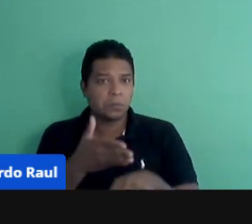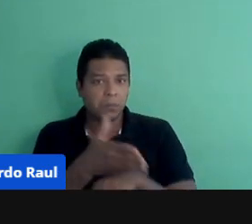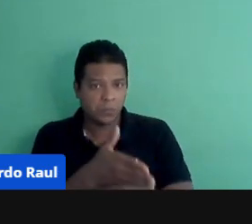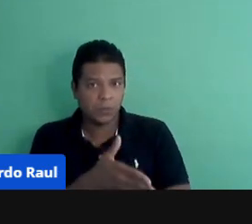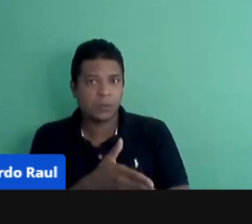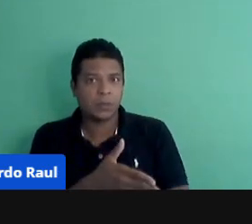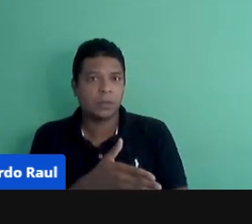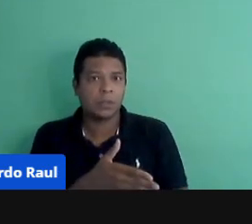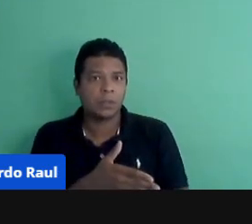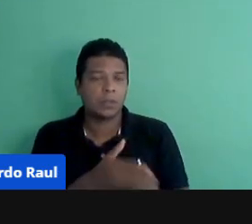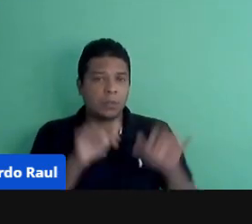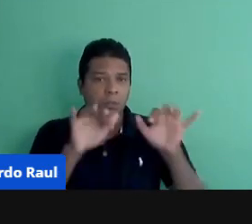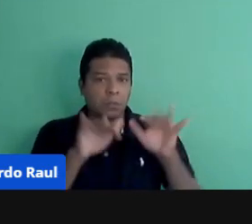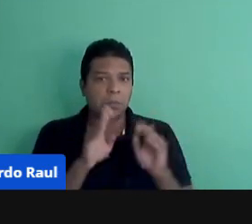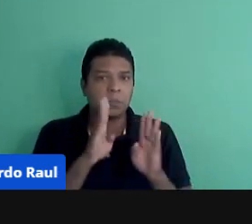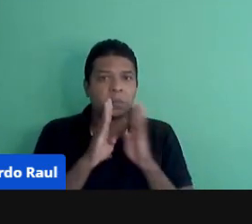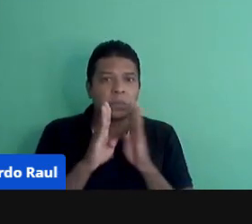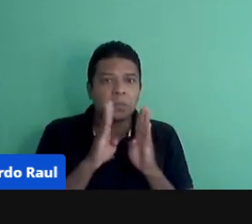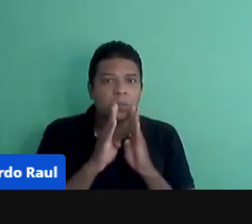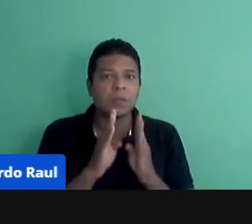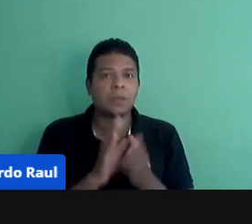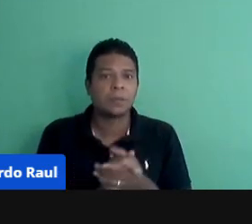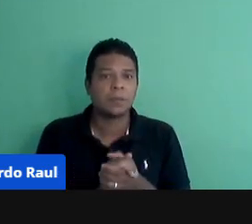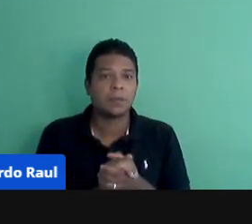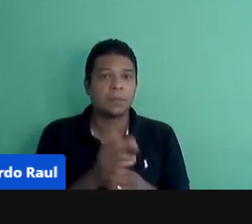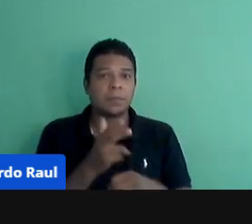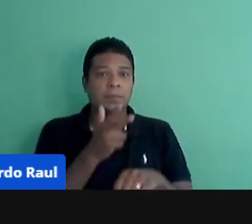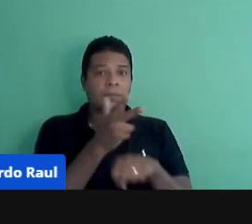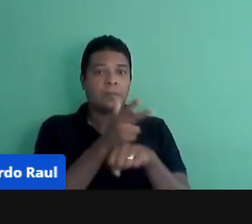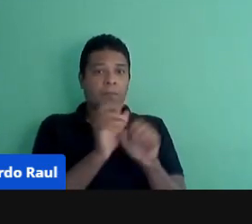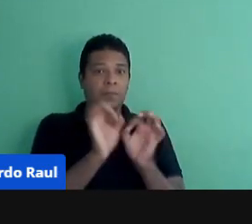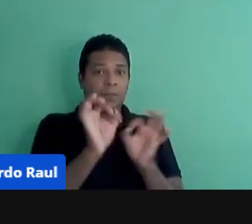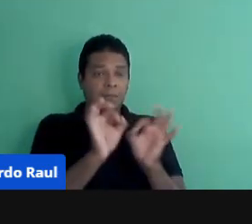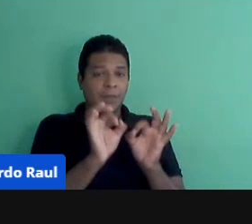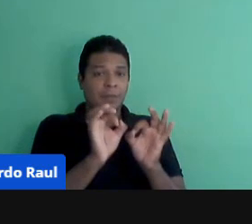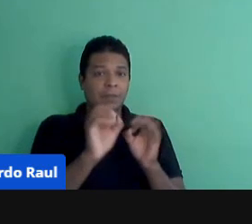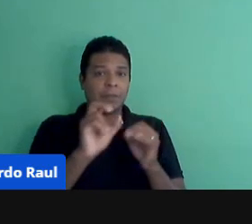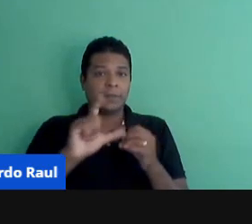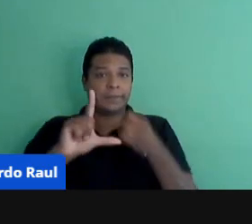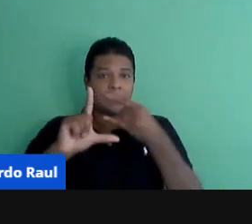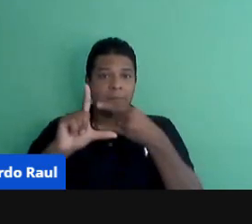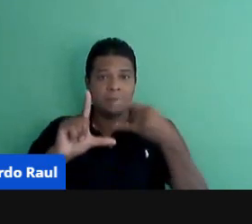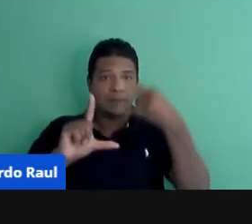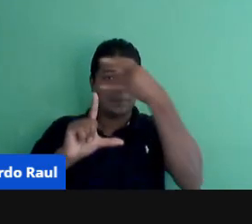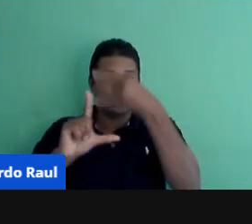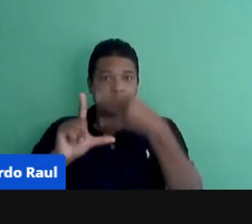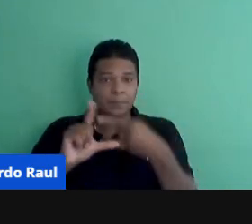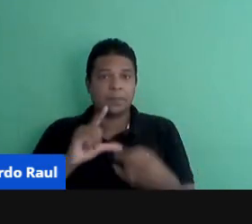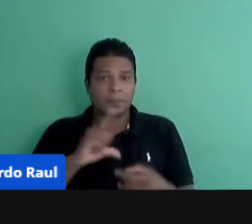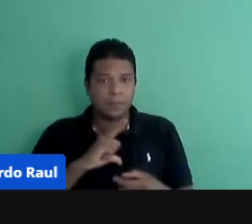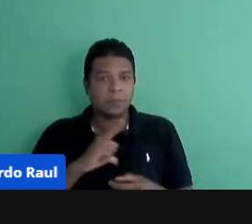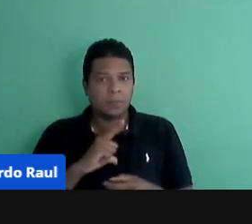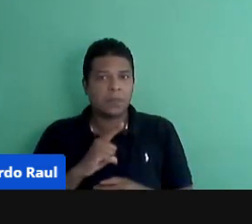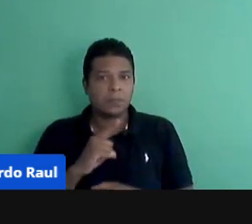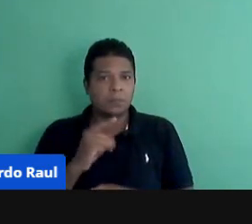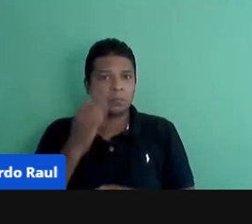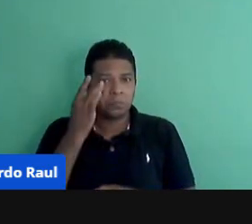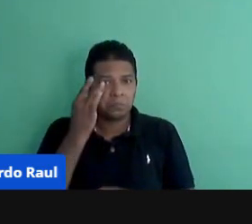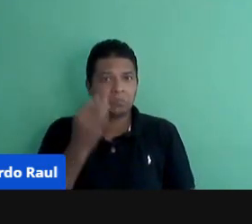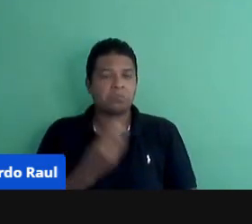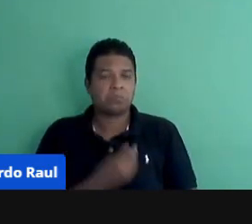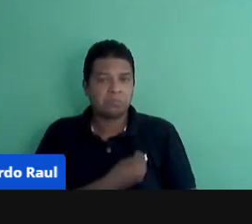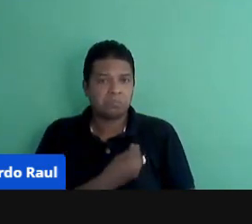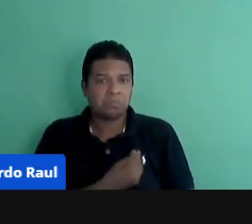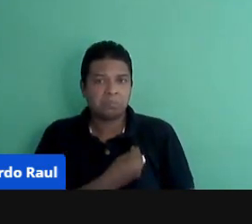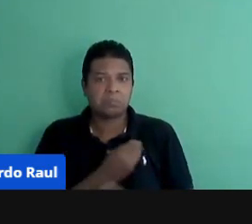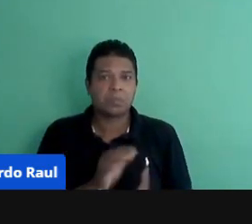na internet para ajustar a câmera, por exemplo, do Google Meet para o filho, eles têm participado. O que eu fico pensando, poxa,